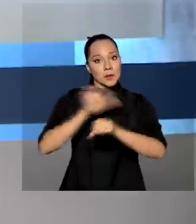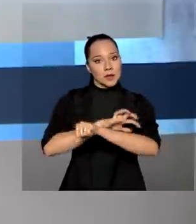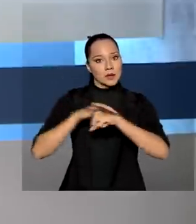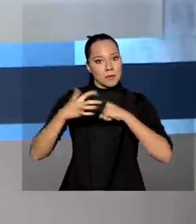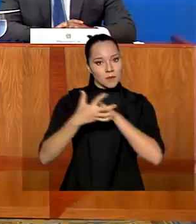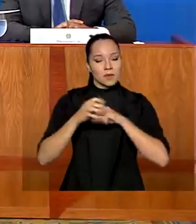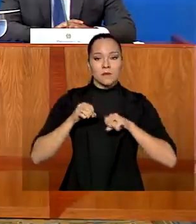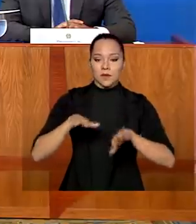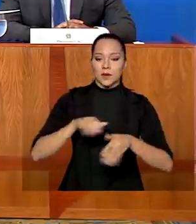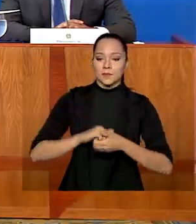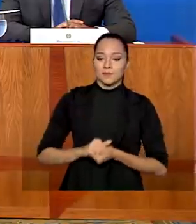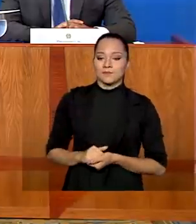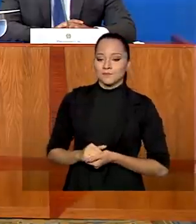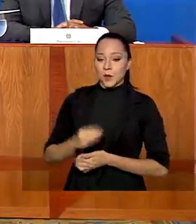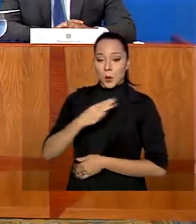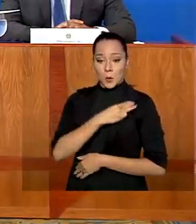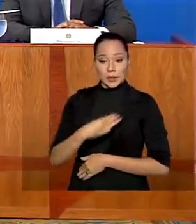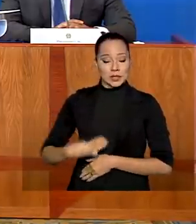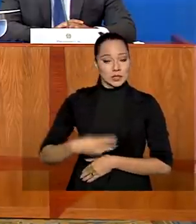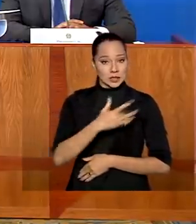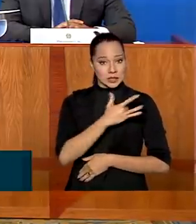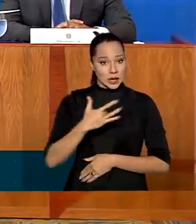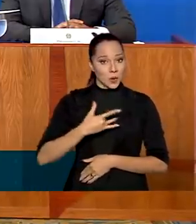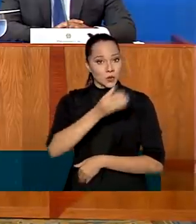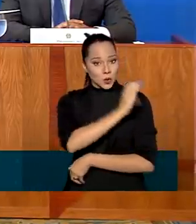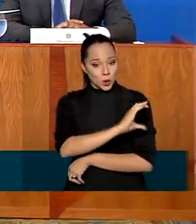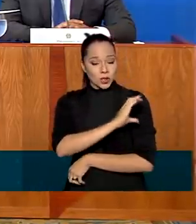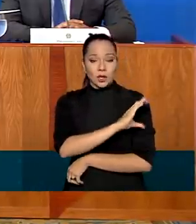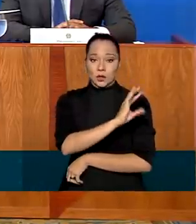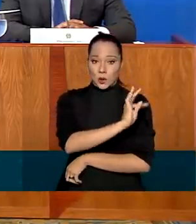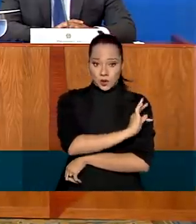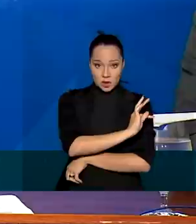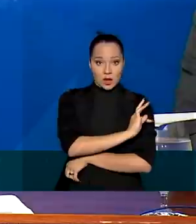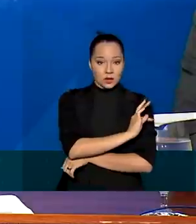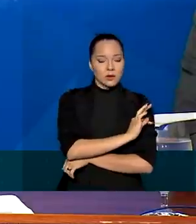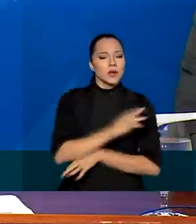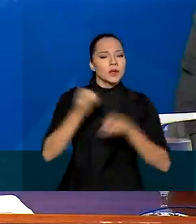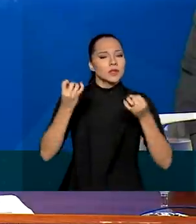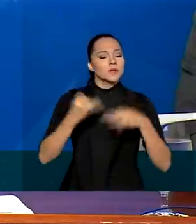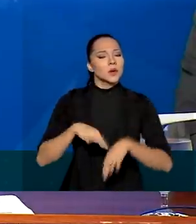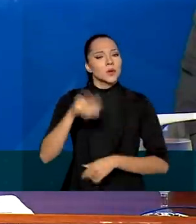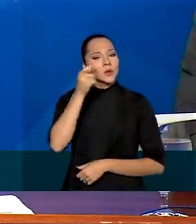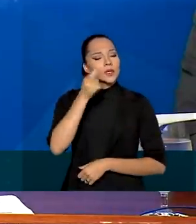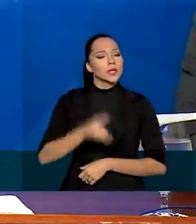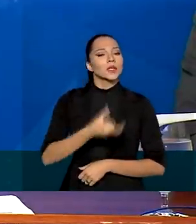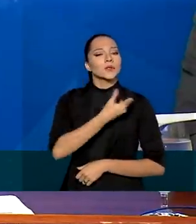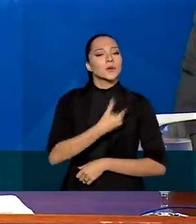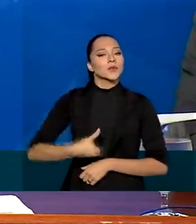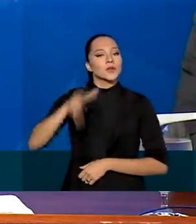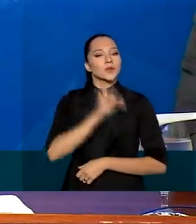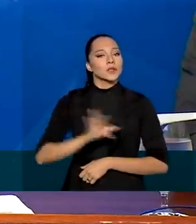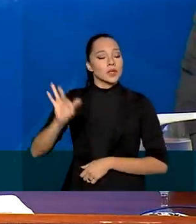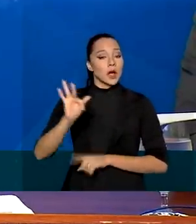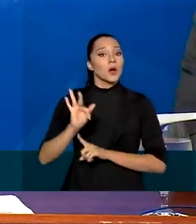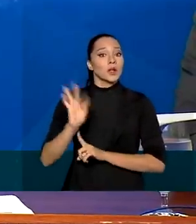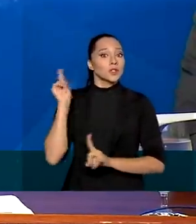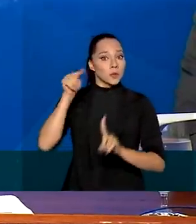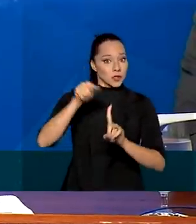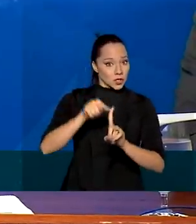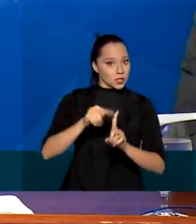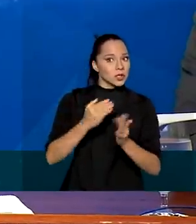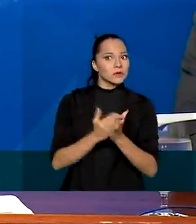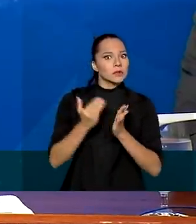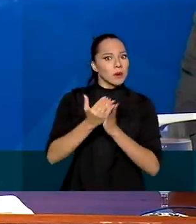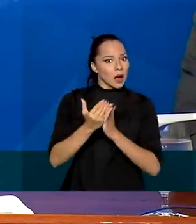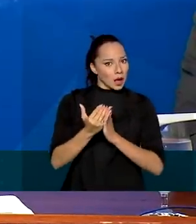pandemia o ministro da saúde e coordenador técnico do comitê falou sobre a intenção do Governo Federal de estabelecer metas